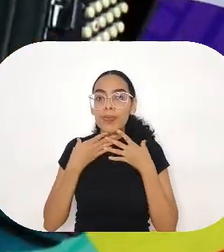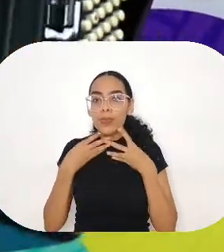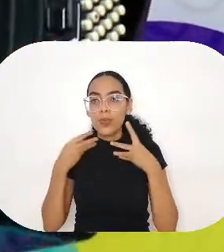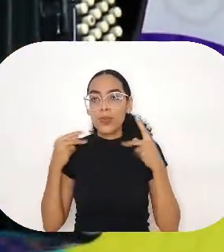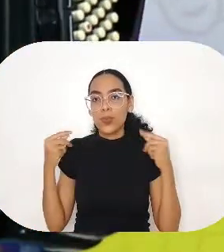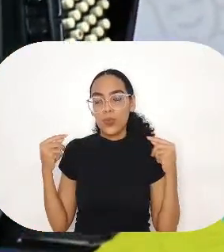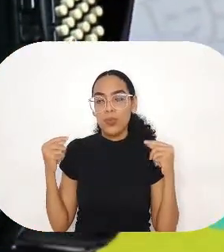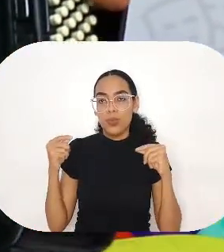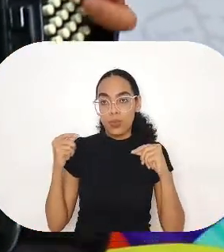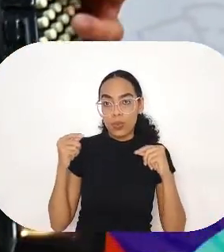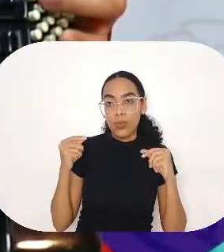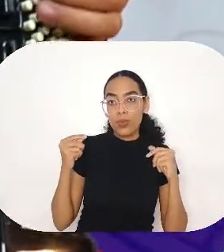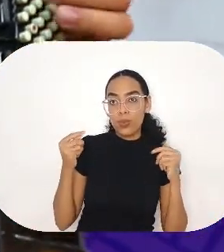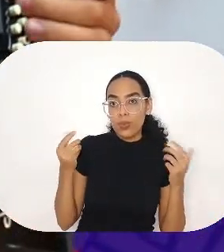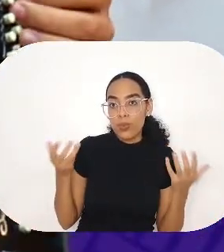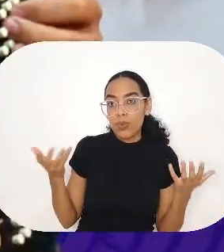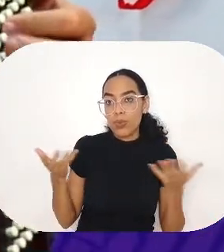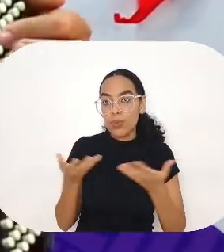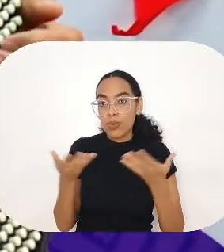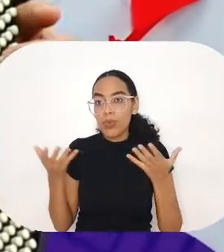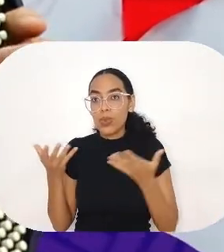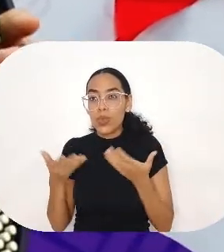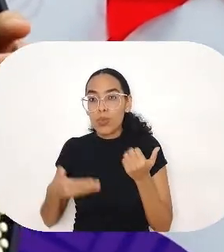o jejum, jejuar.